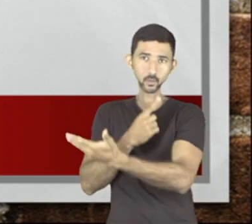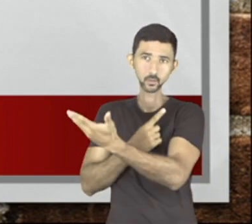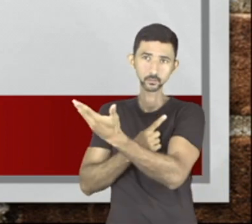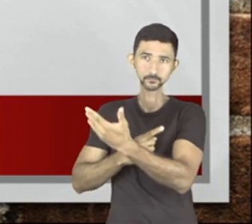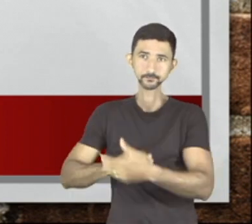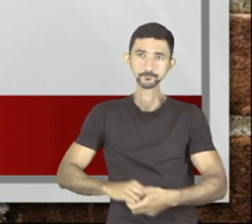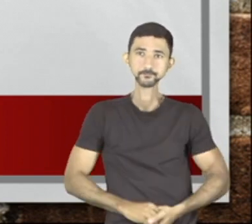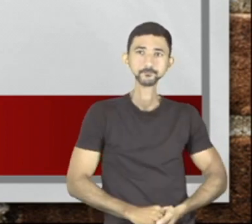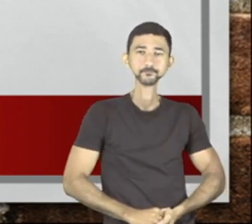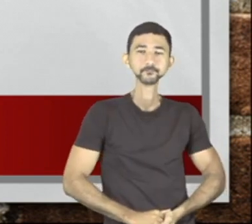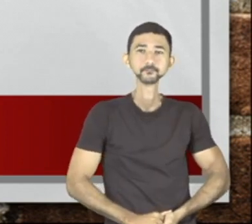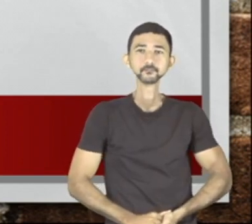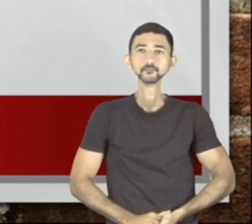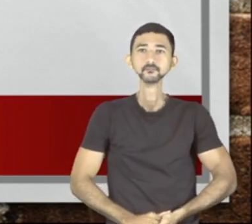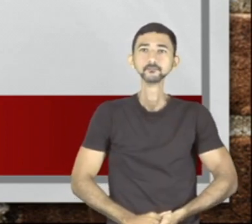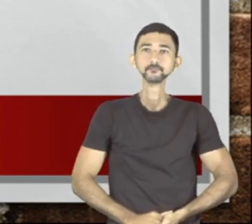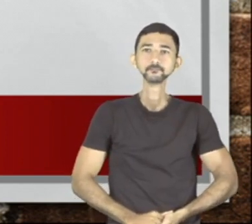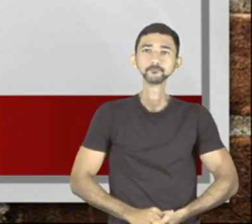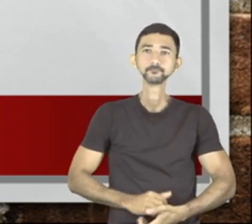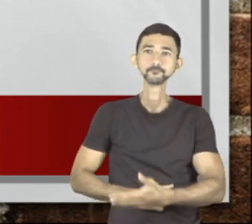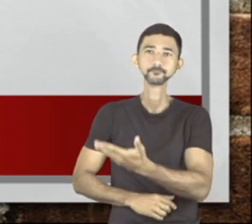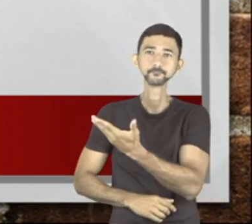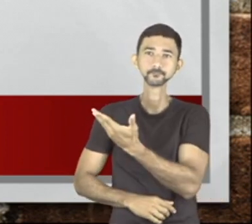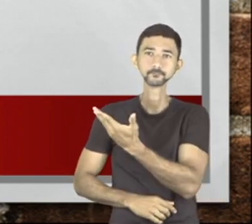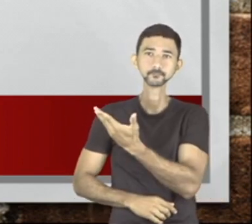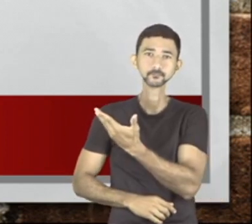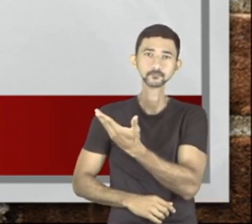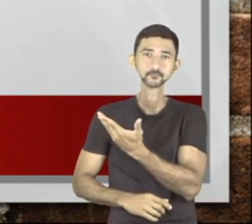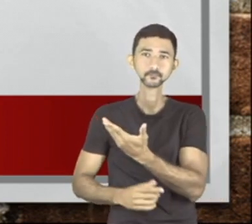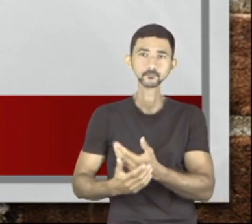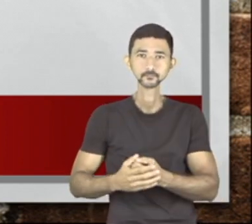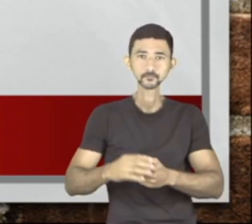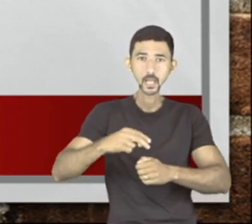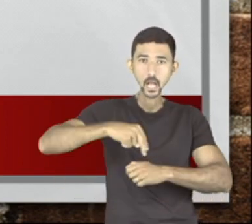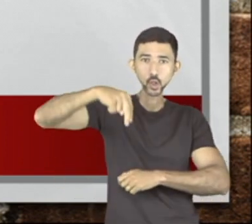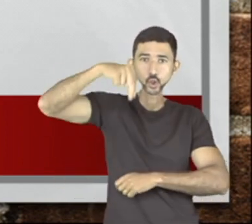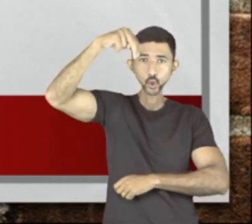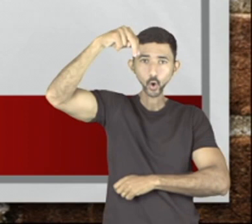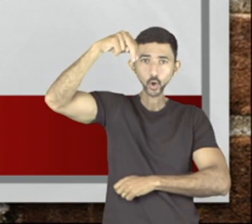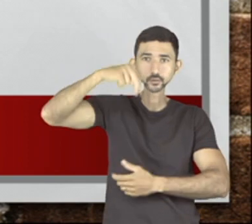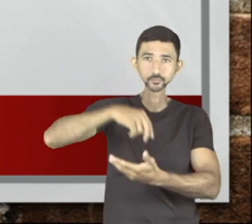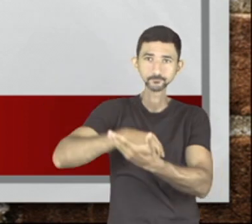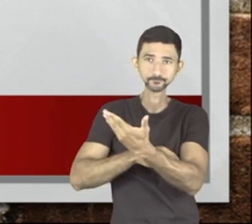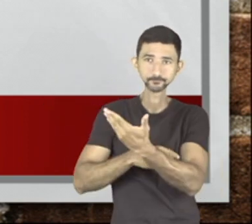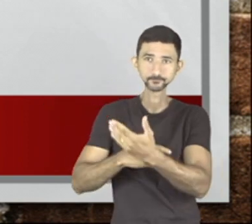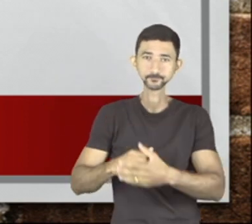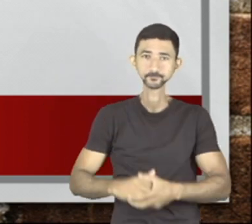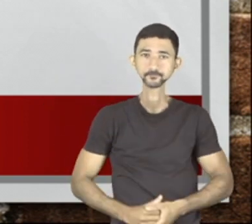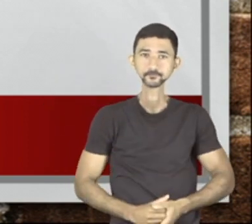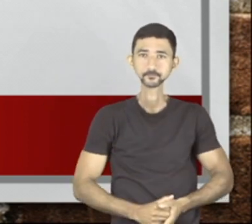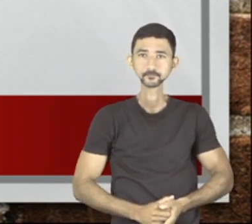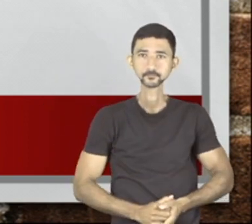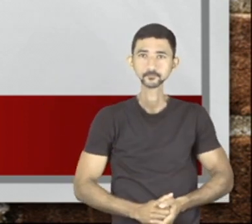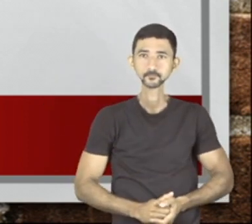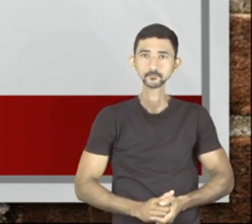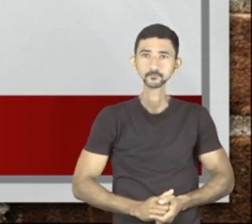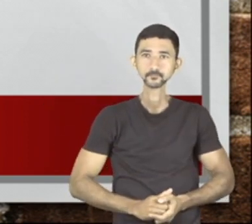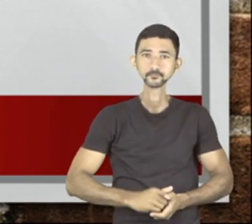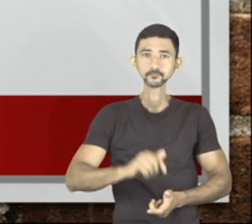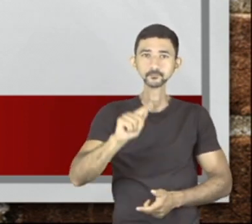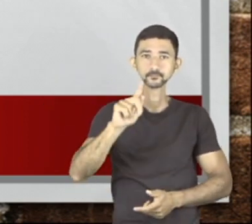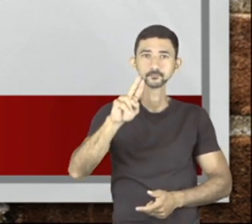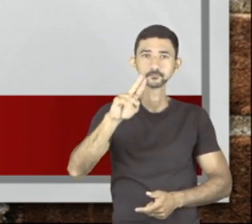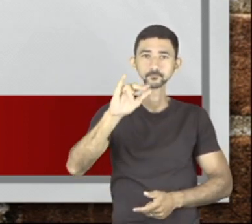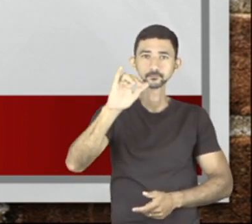observar. Acompanhem comigo. Então aqui, ó, ao norte, né, ao noroeste, fronteira com